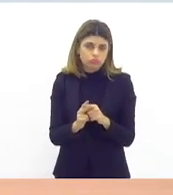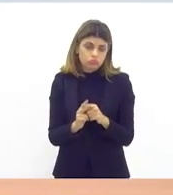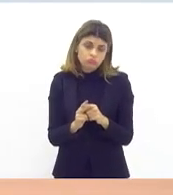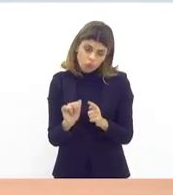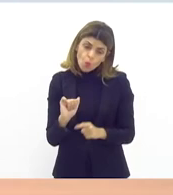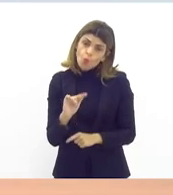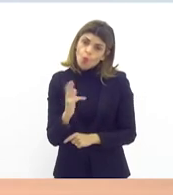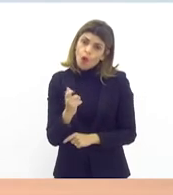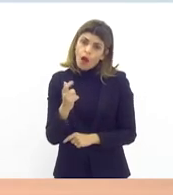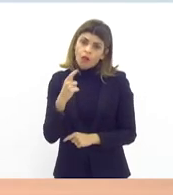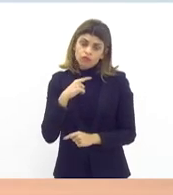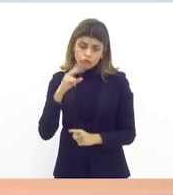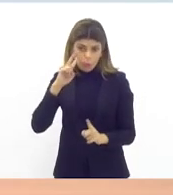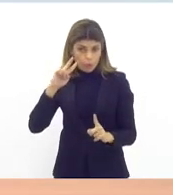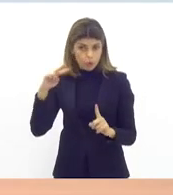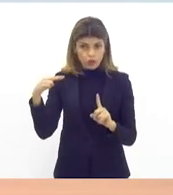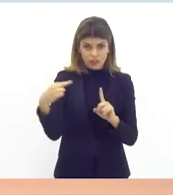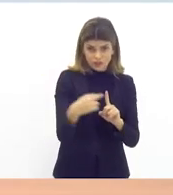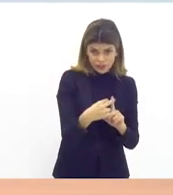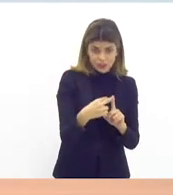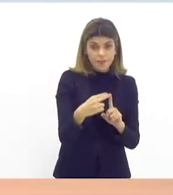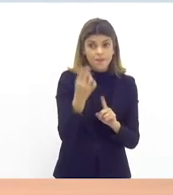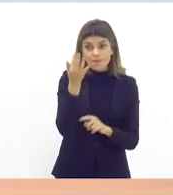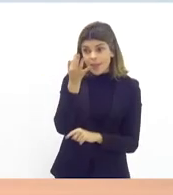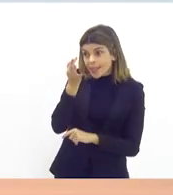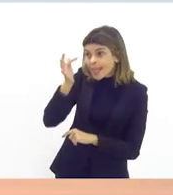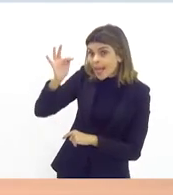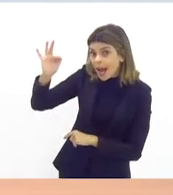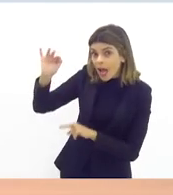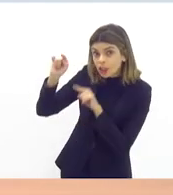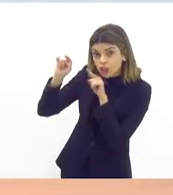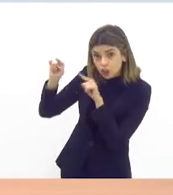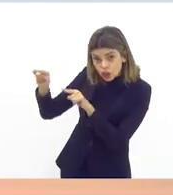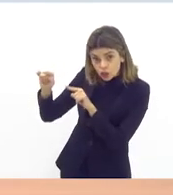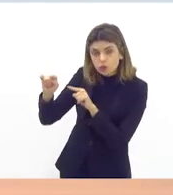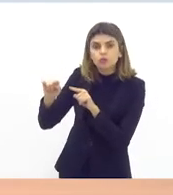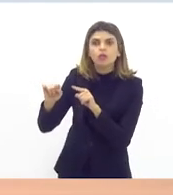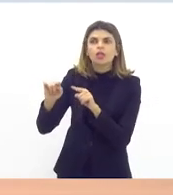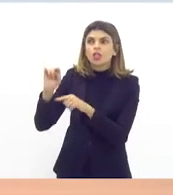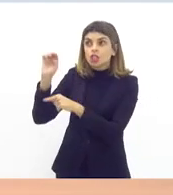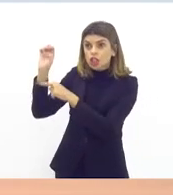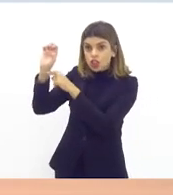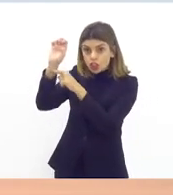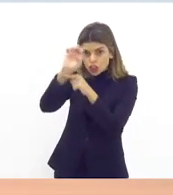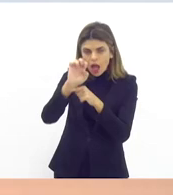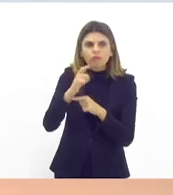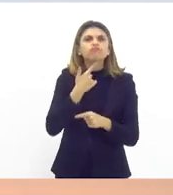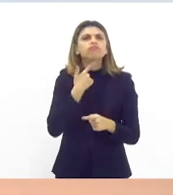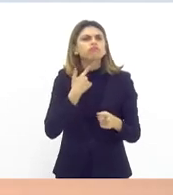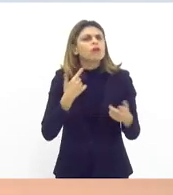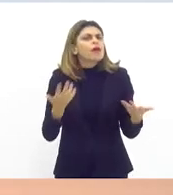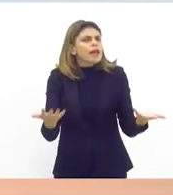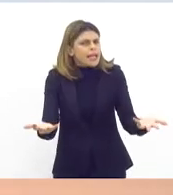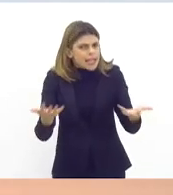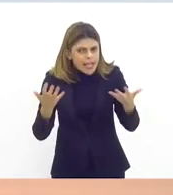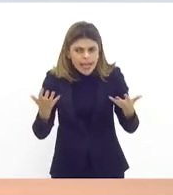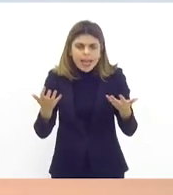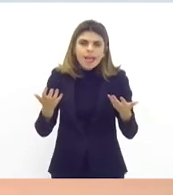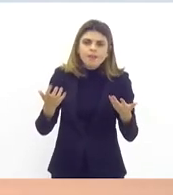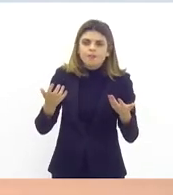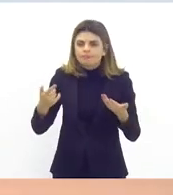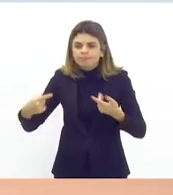acho que tem esse ponto. Do ponto de vista federativo, os estados estão querendo algumas demandas, mas, no